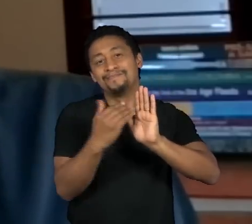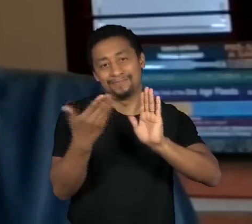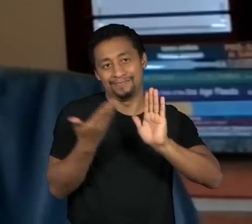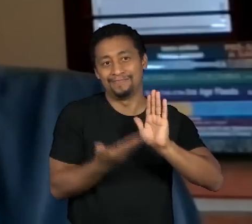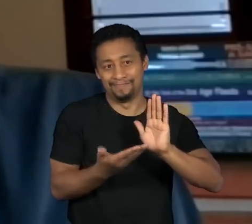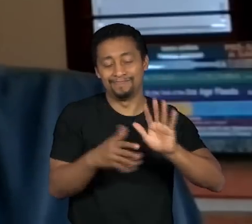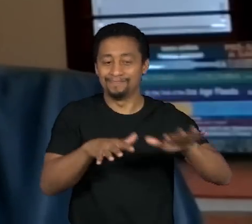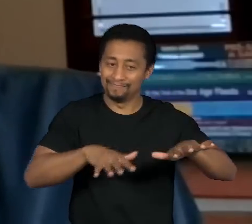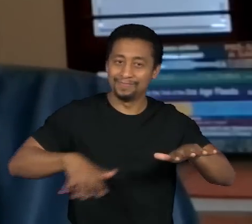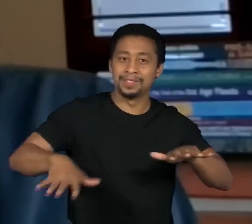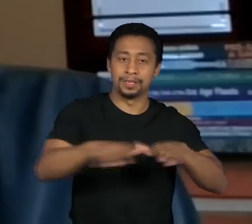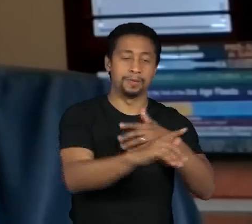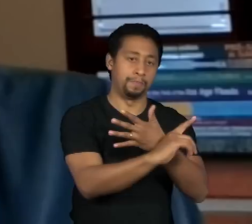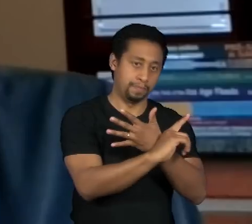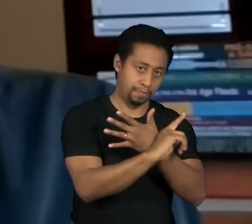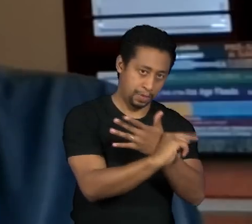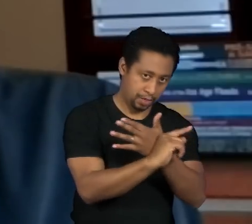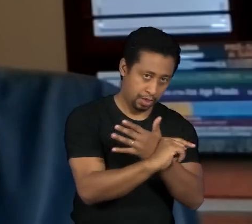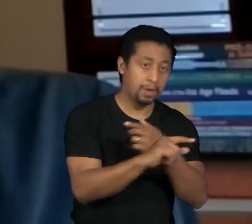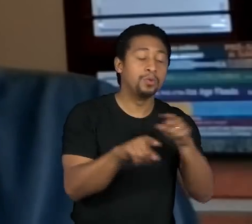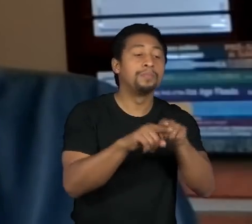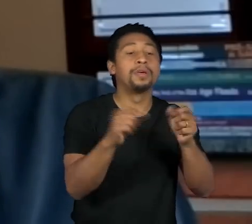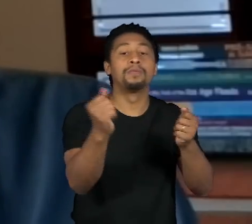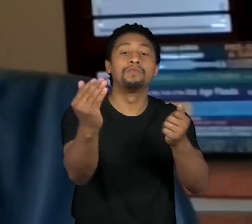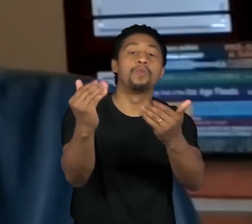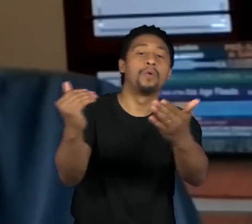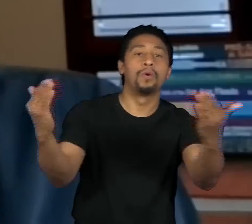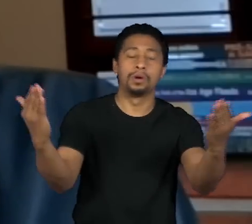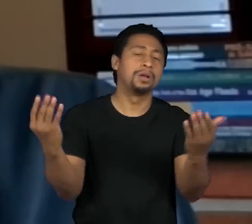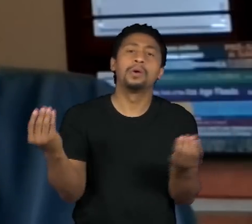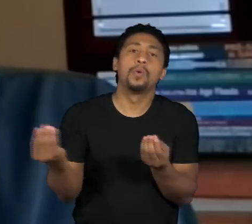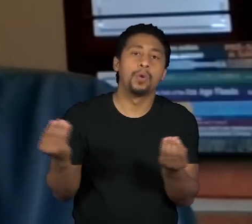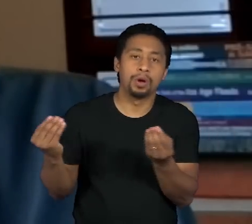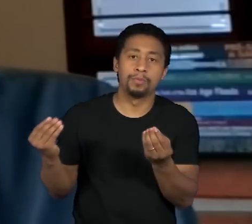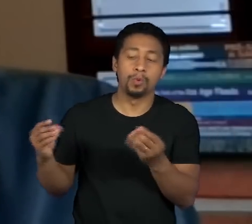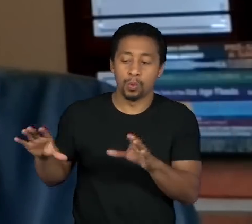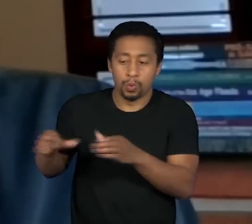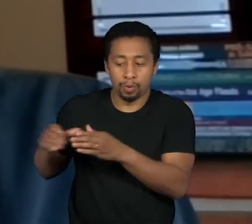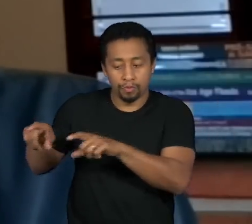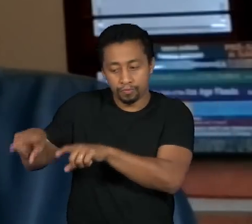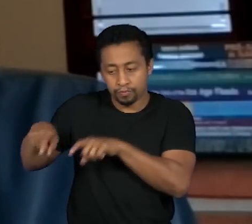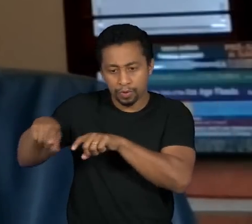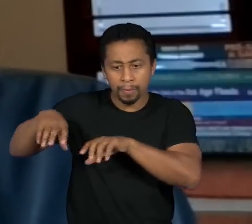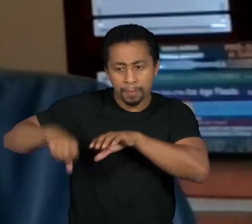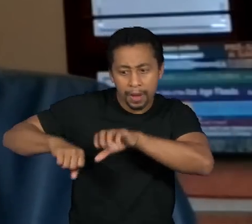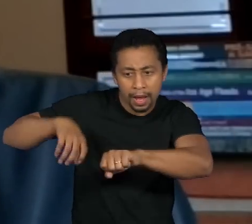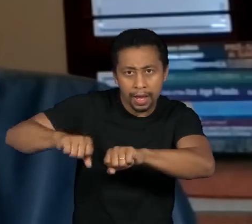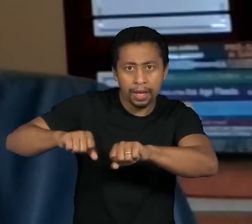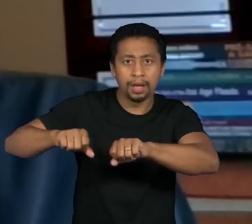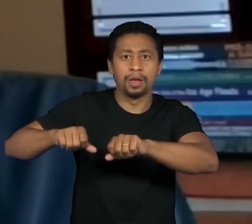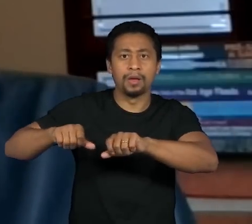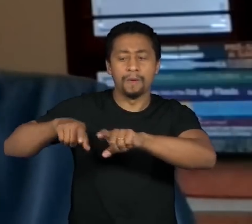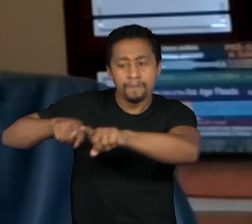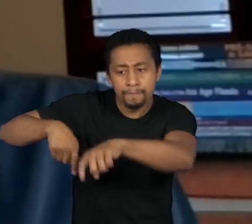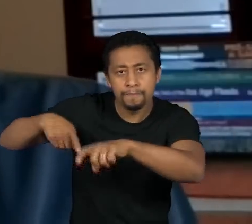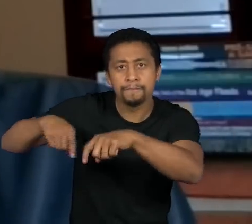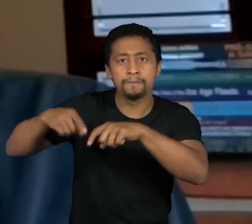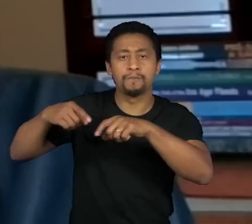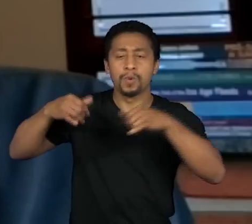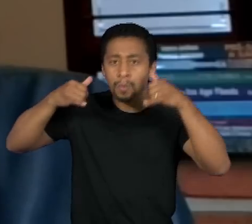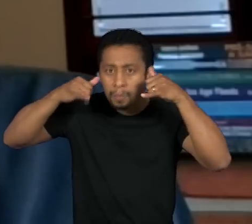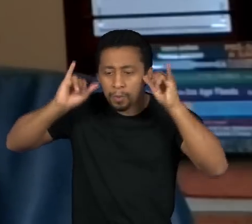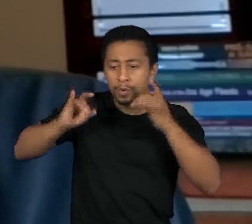todo. Portanto, do ponto de vista de conservação, do ponto de vista do meio ambiente, do ponto de